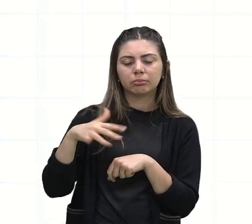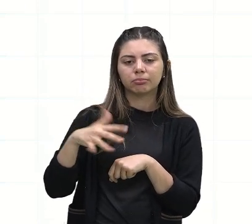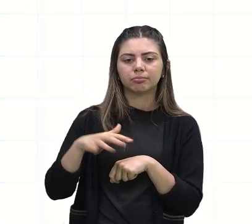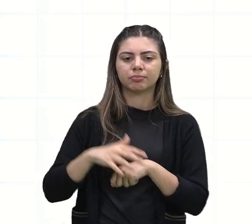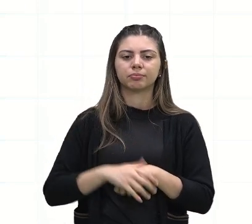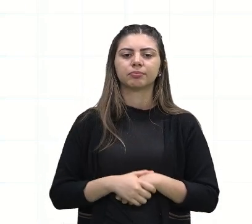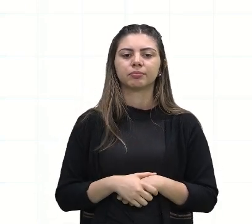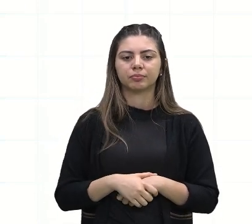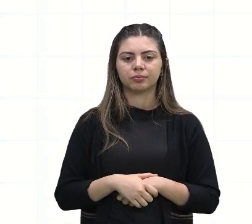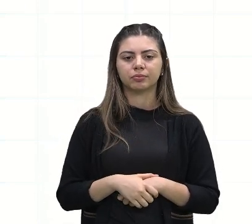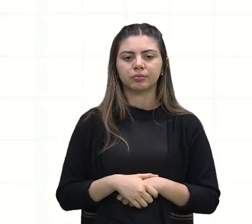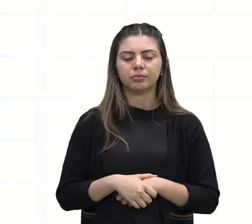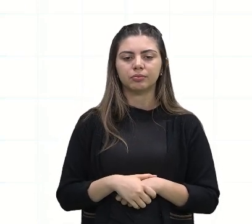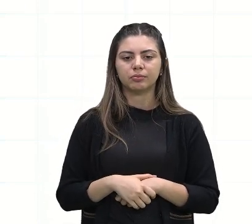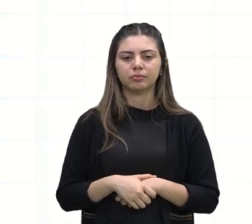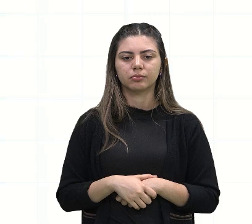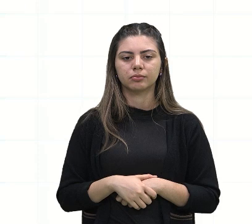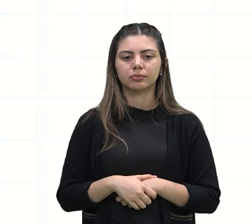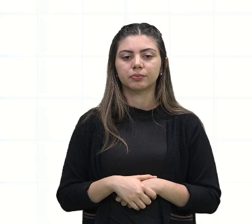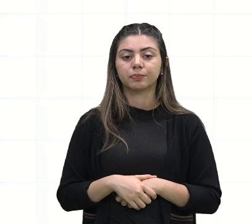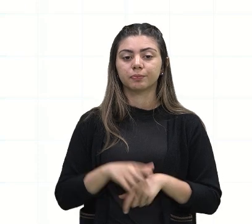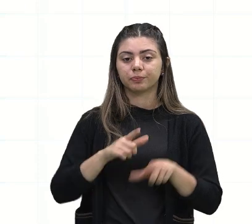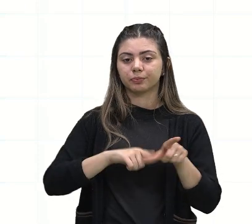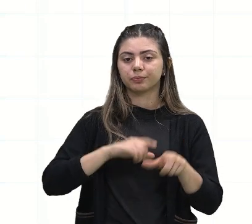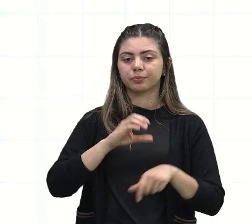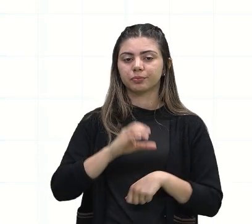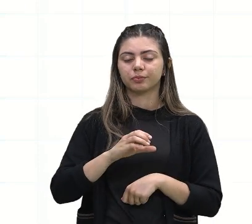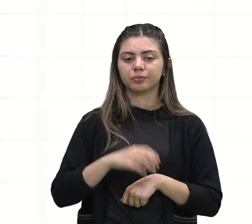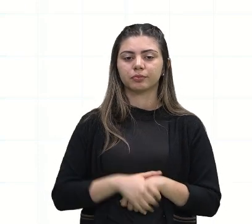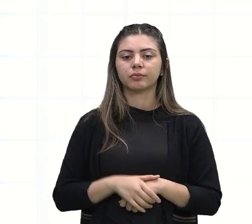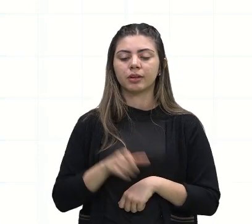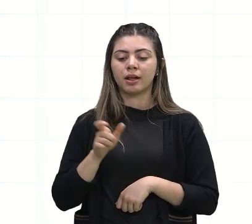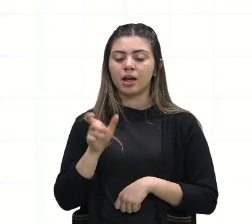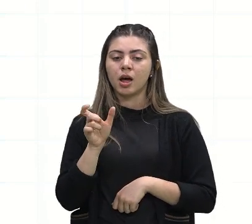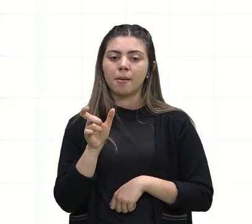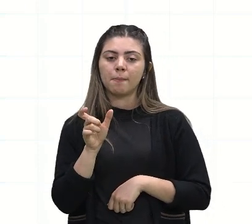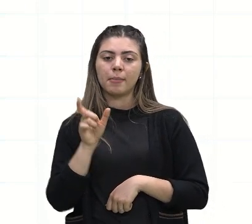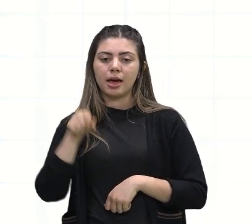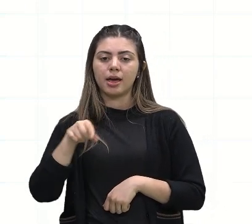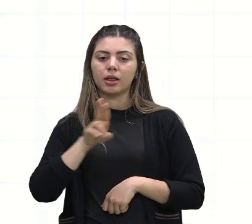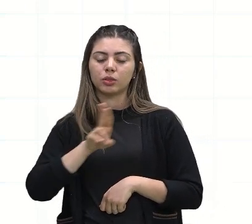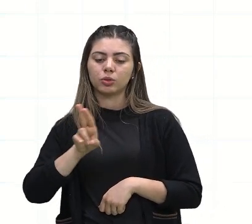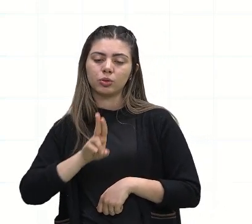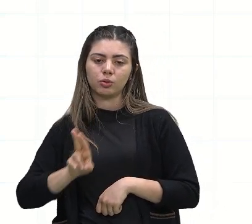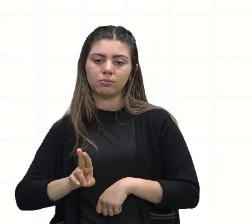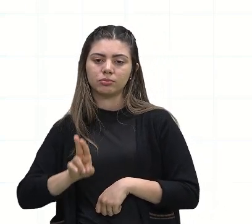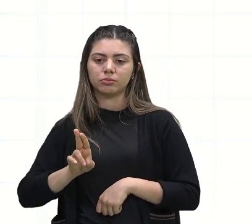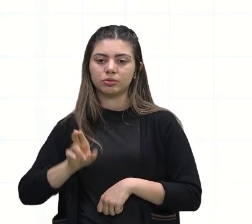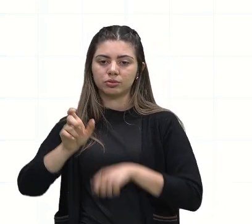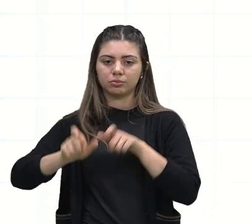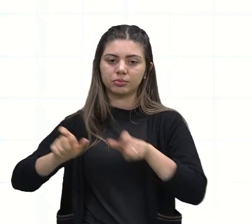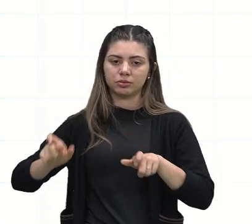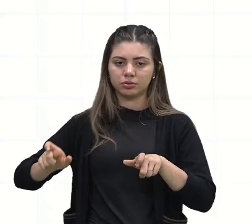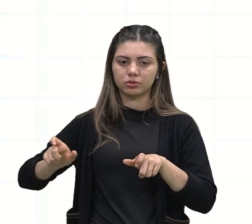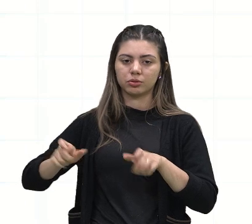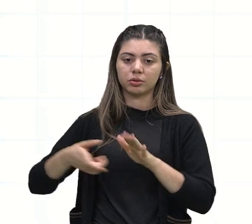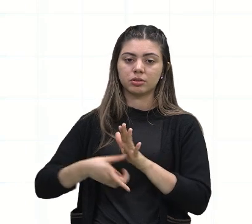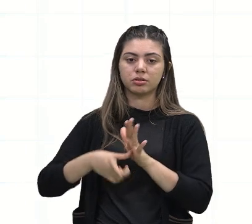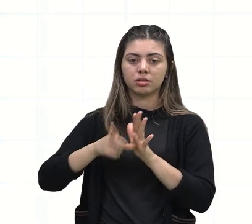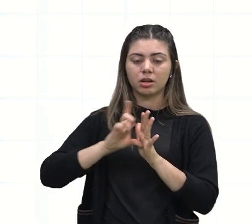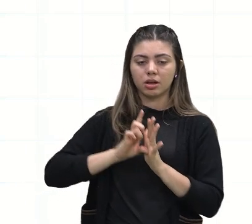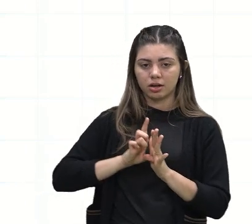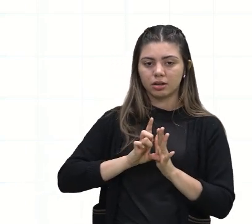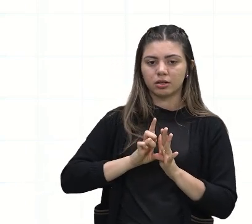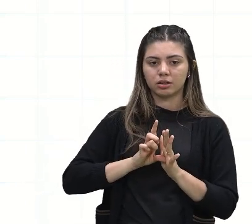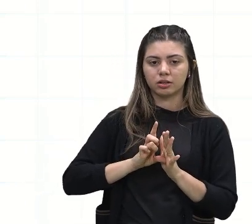aproximadamente. Na letra C, antes de nomes próprios para acentuar a semelhança de alguém com